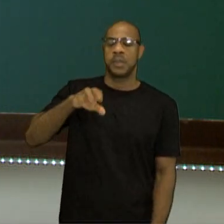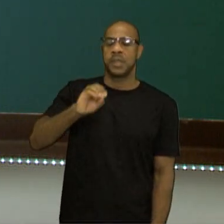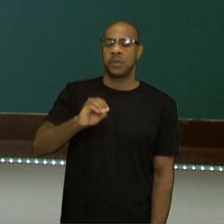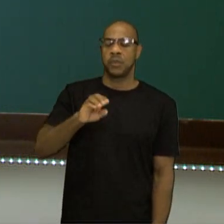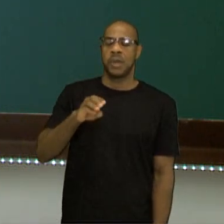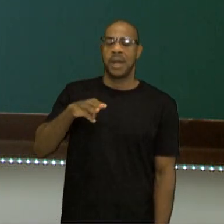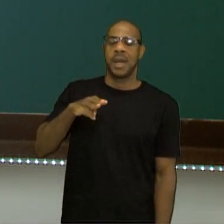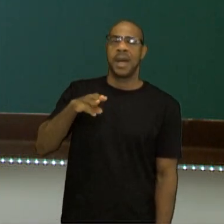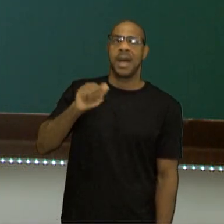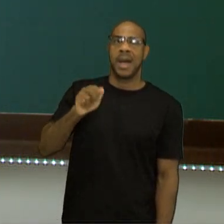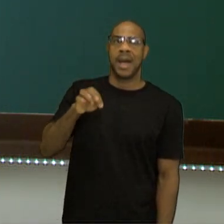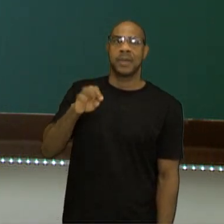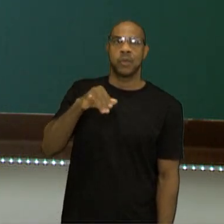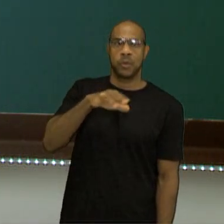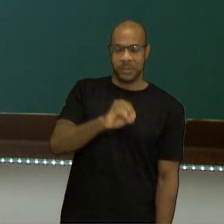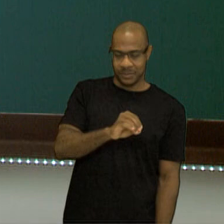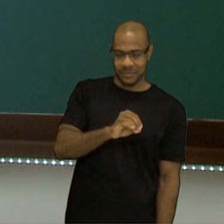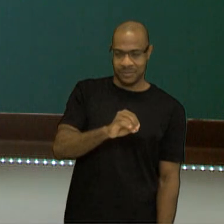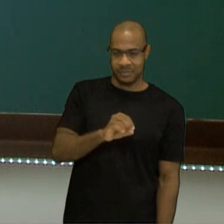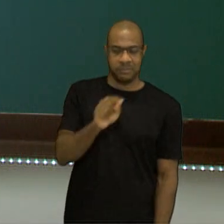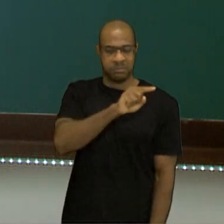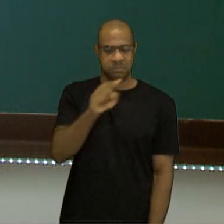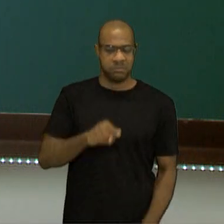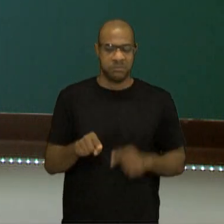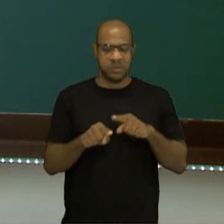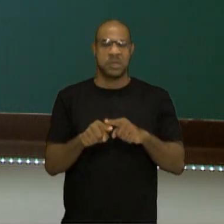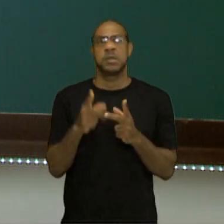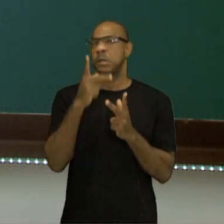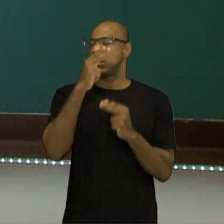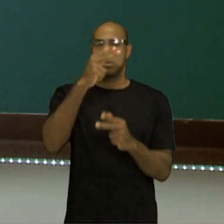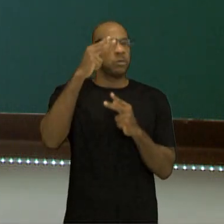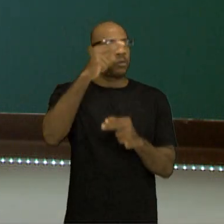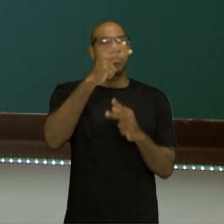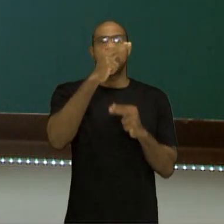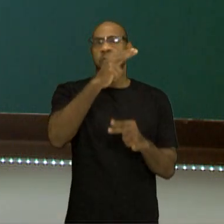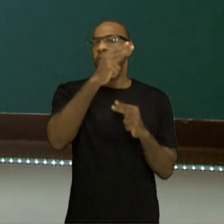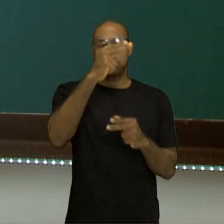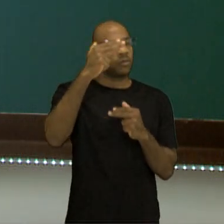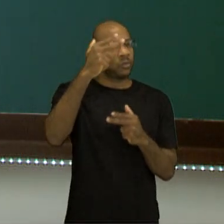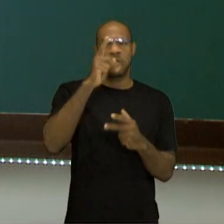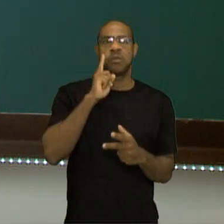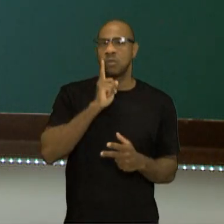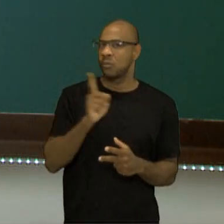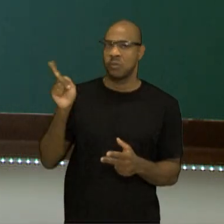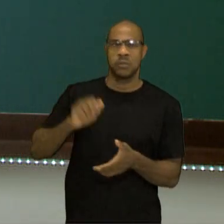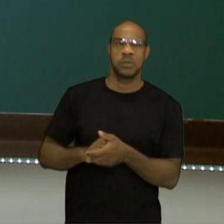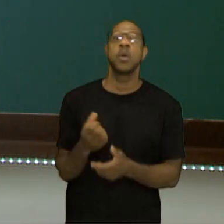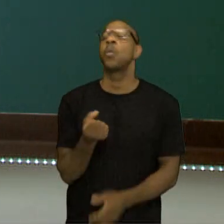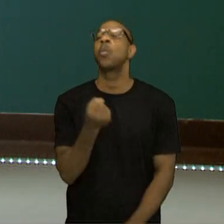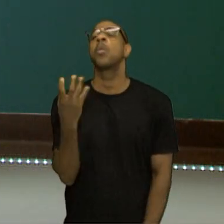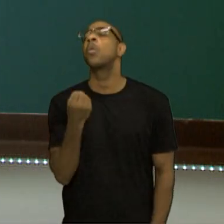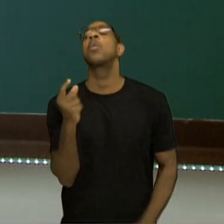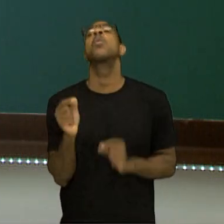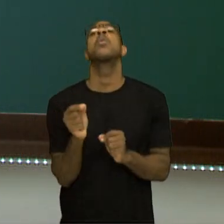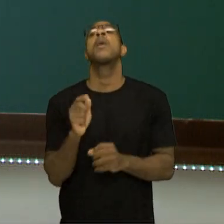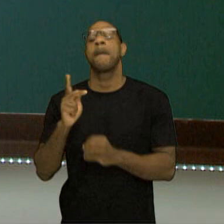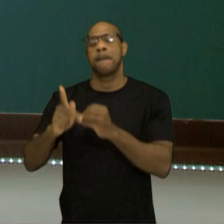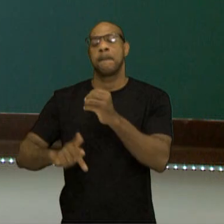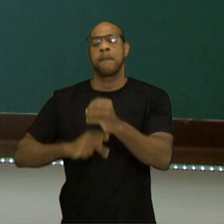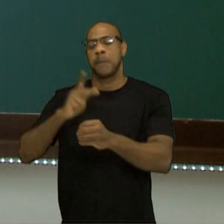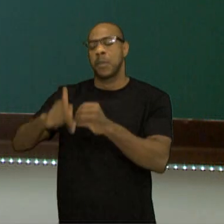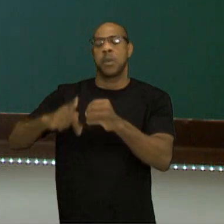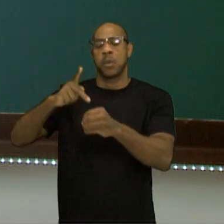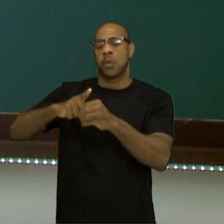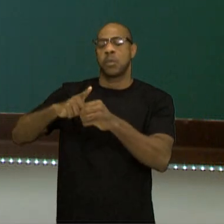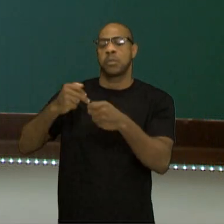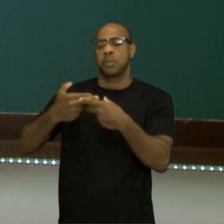número atômico ou falar Z, eu estou falando da mesma coisa. Do que eu estou falando? Da quantidade de prótons que o